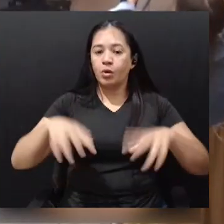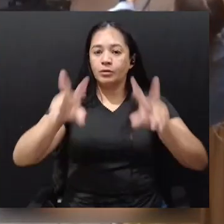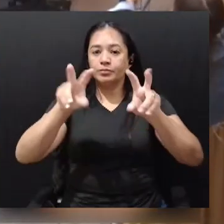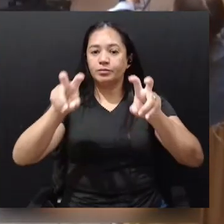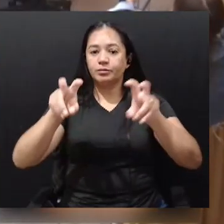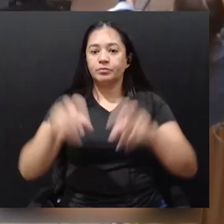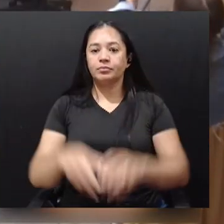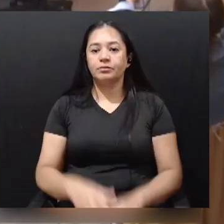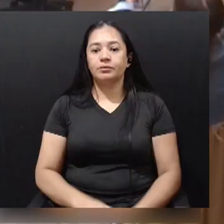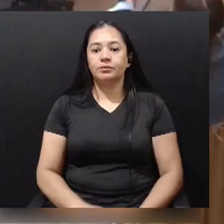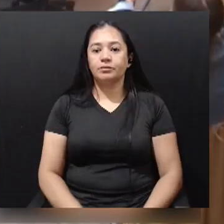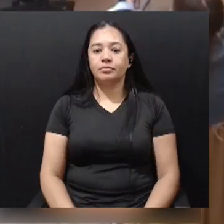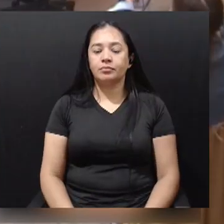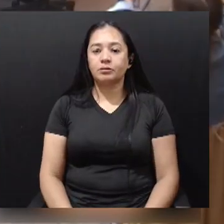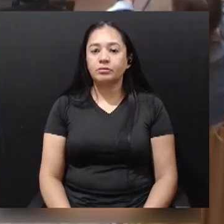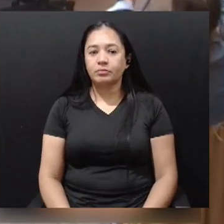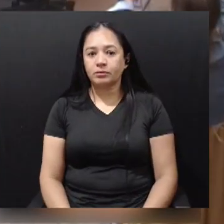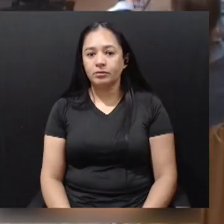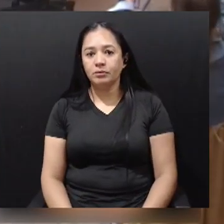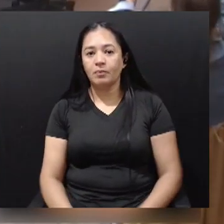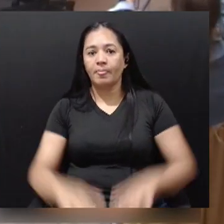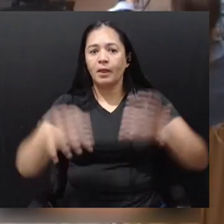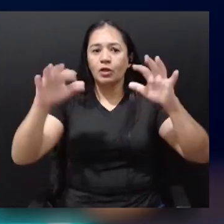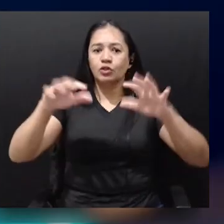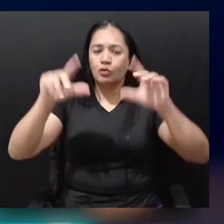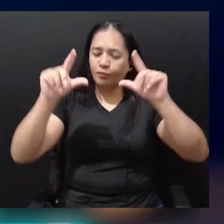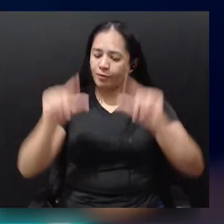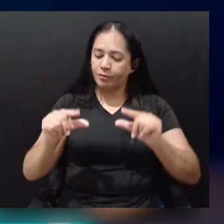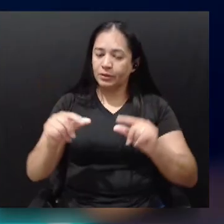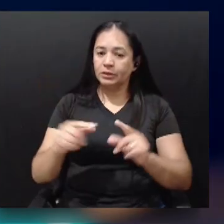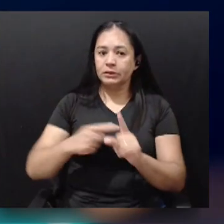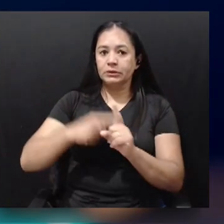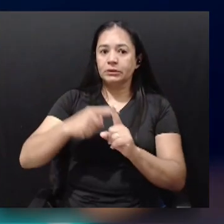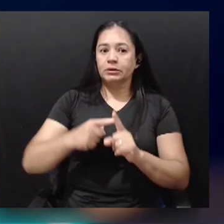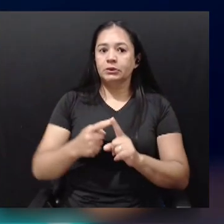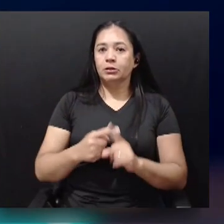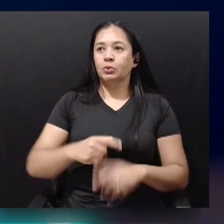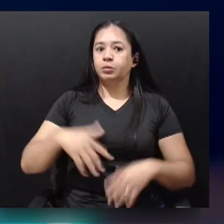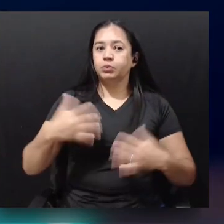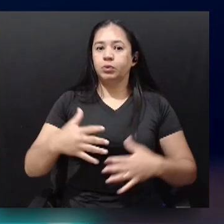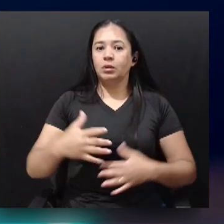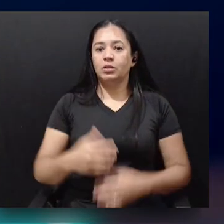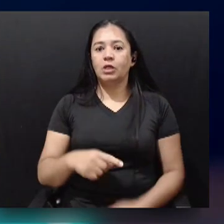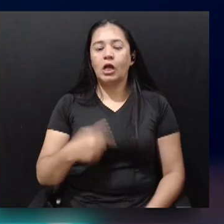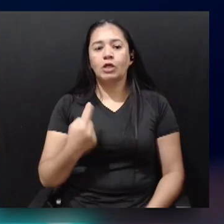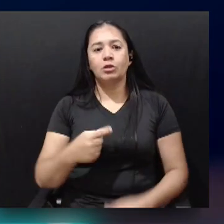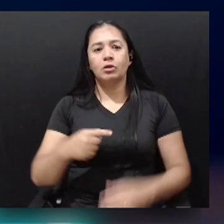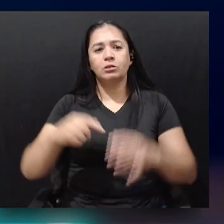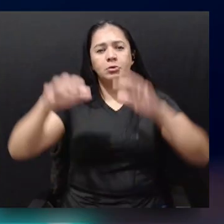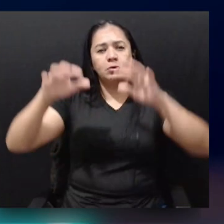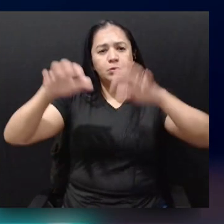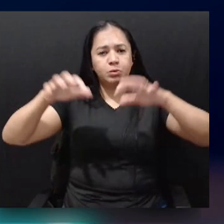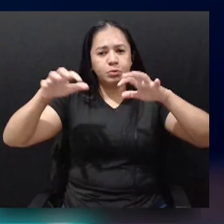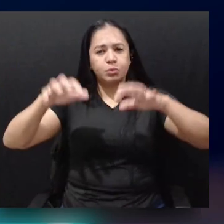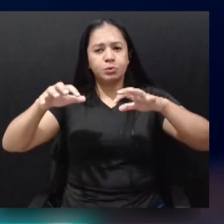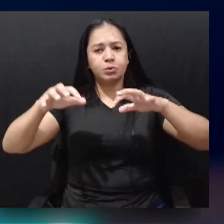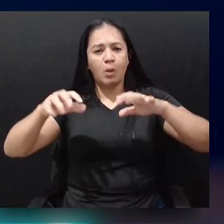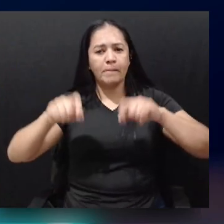menos chuvas e altas temperaturas. Nós temos uma tendência de chuva que está